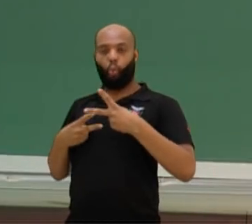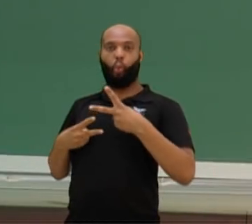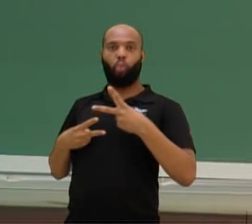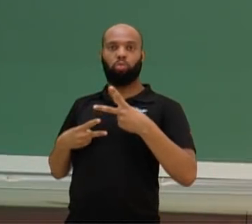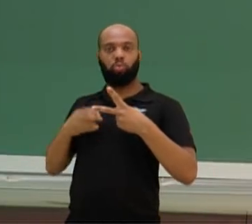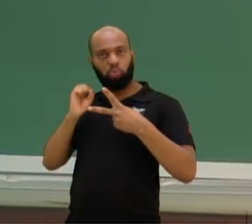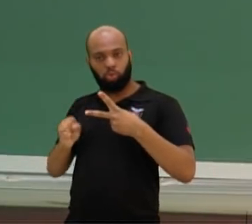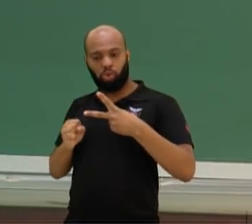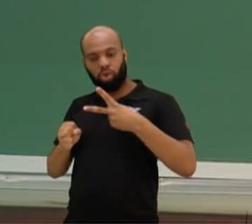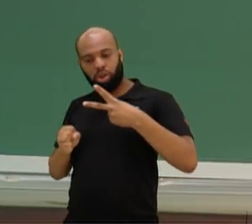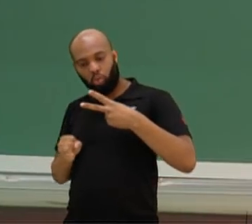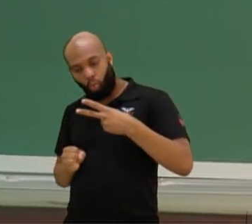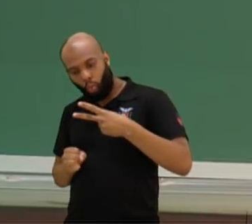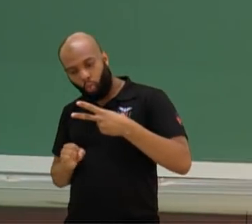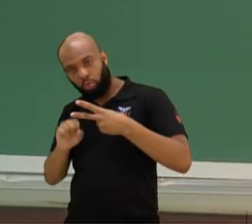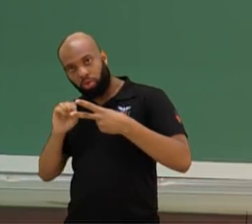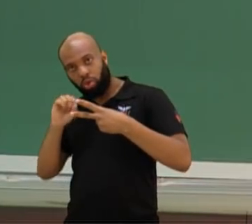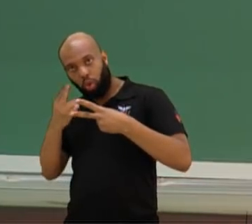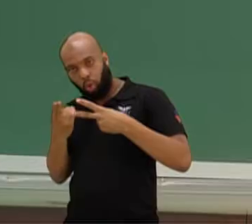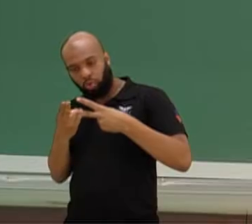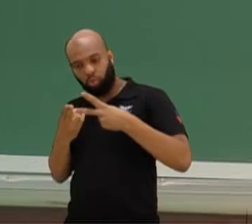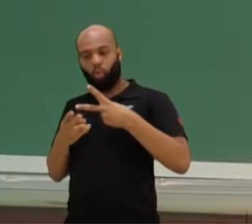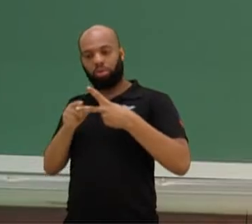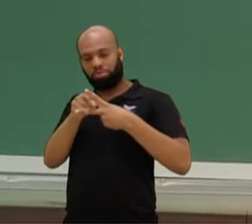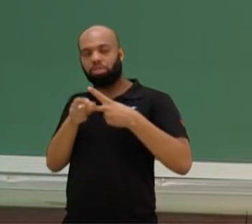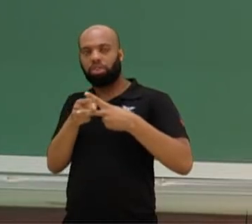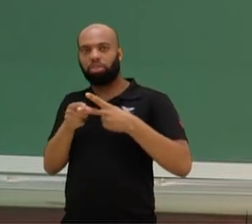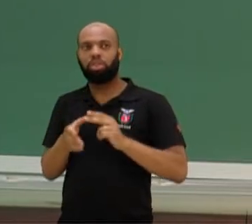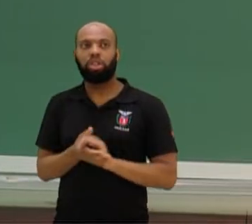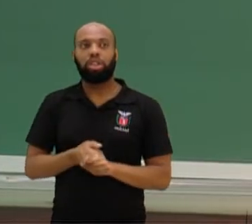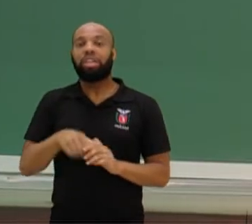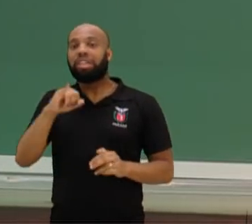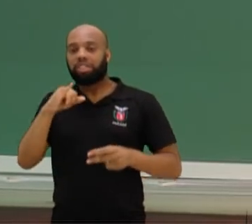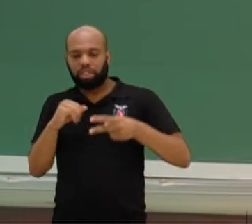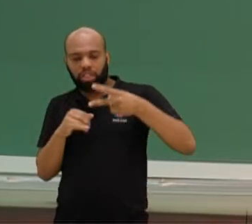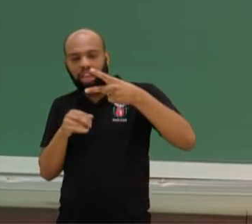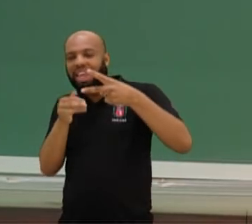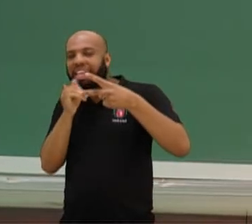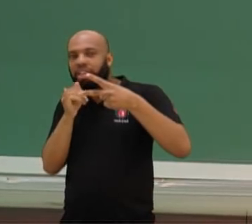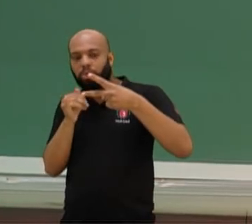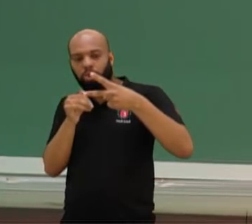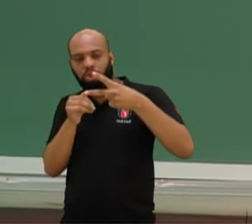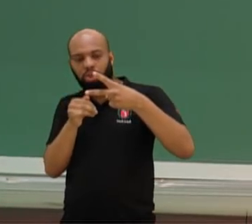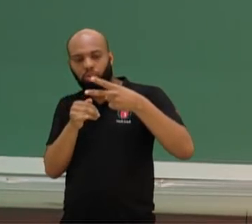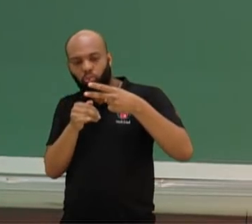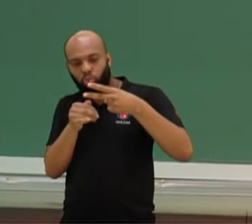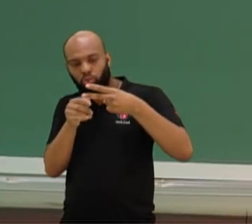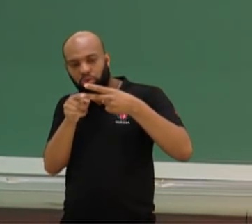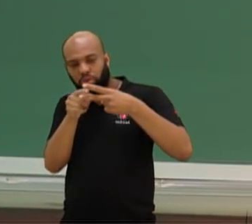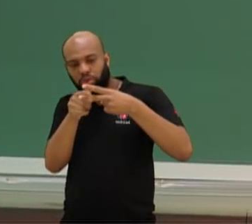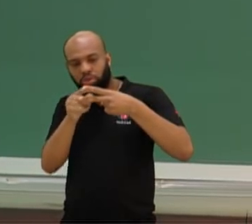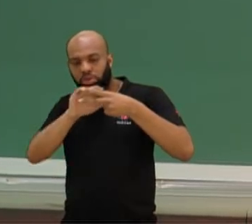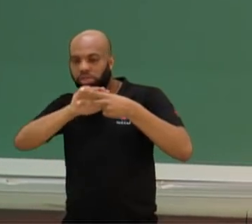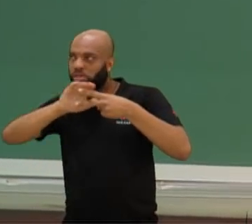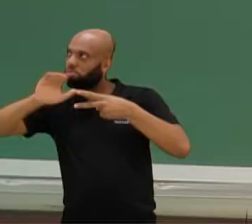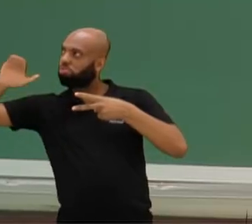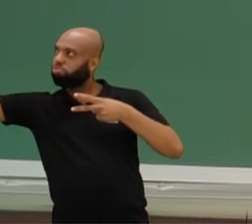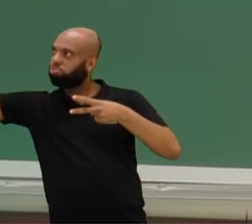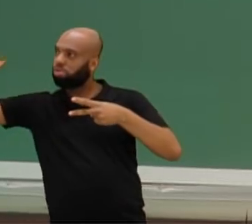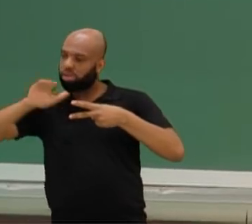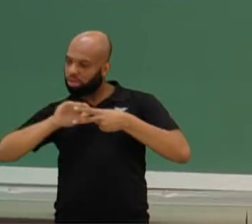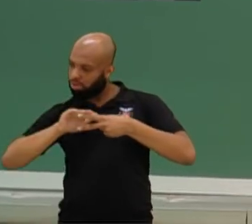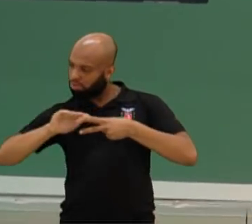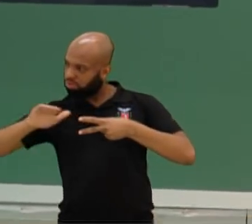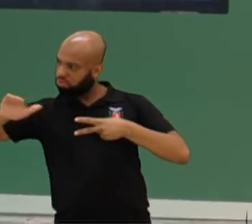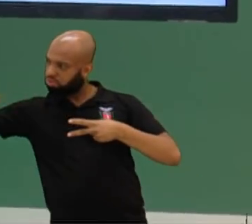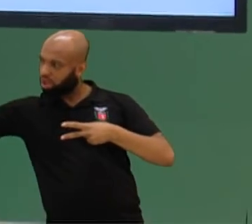mais inclinada. E o que é legal, quando ela é menos inclinada, vai aumentar o tamanho da rampa. Imagina que eu vou baixar